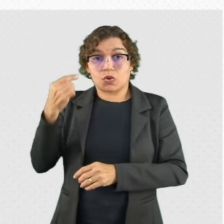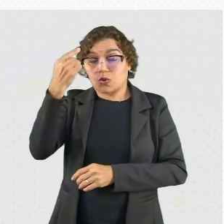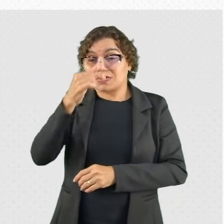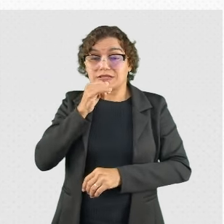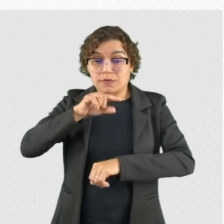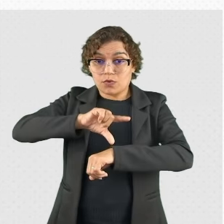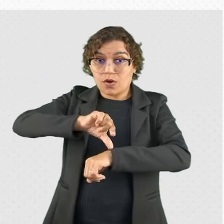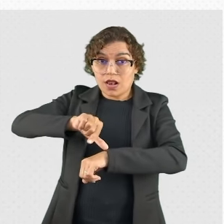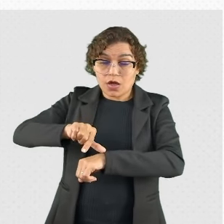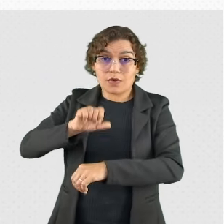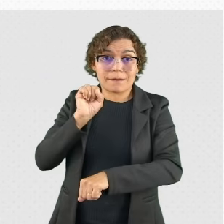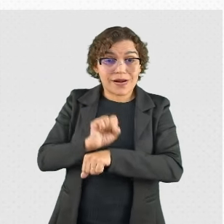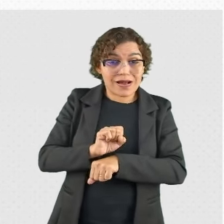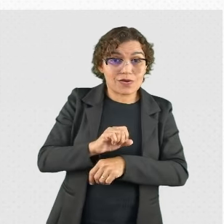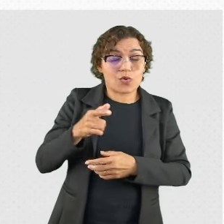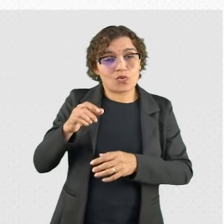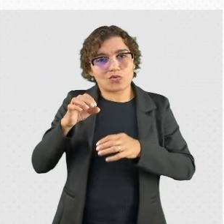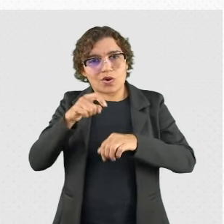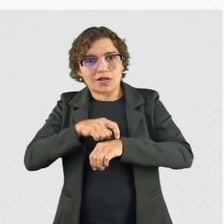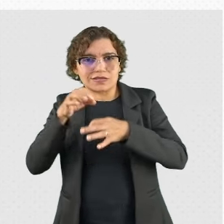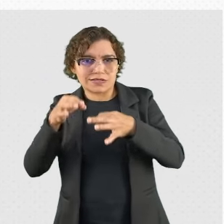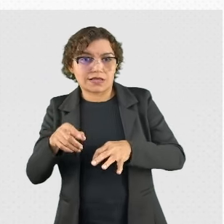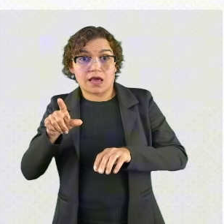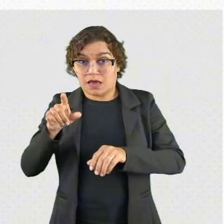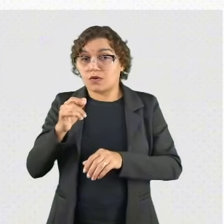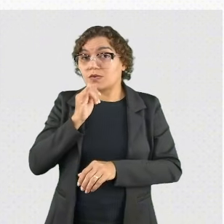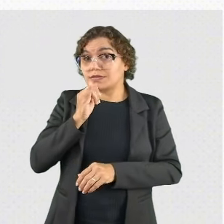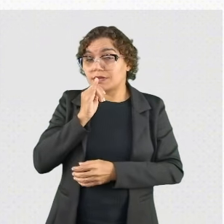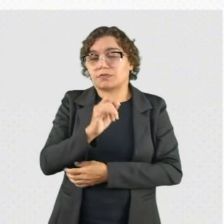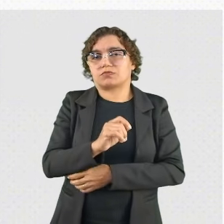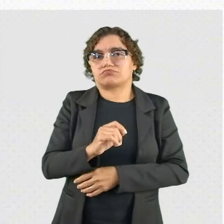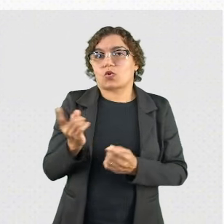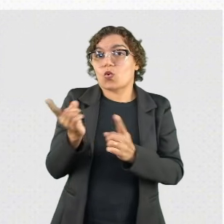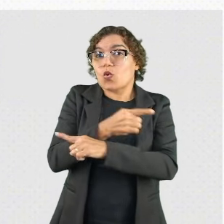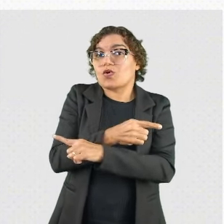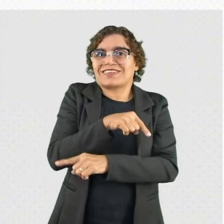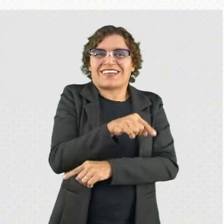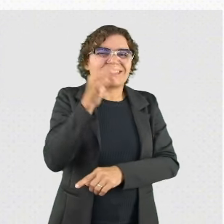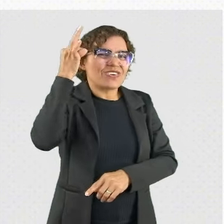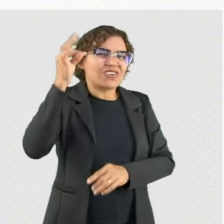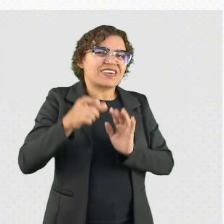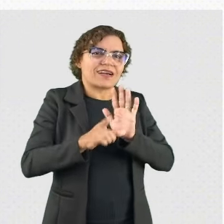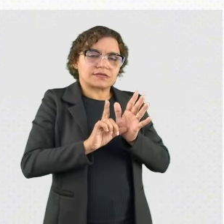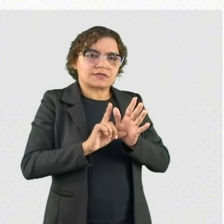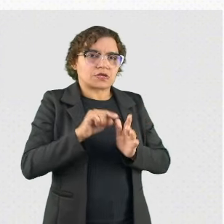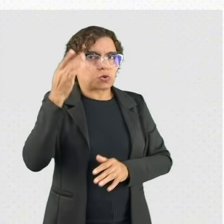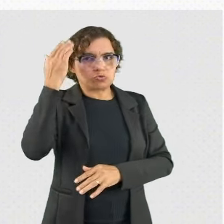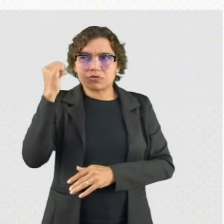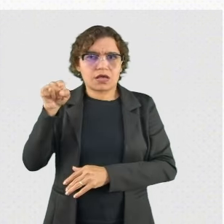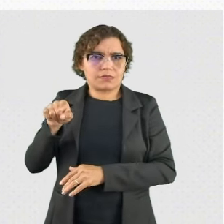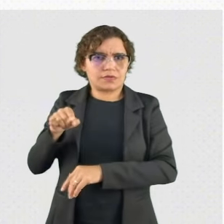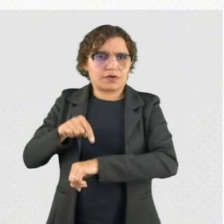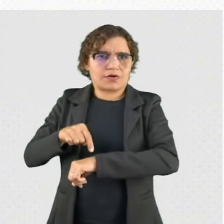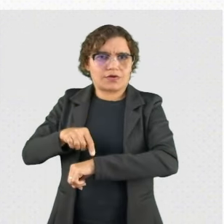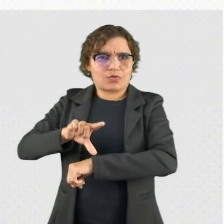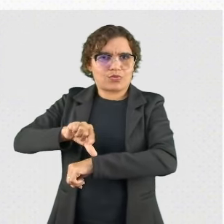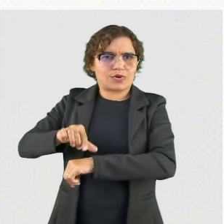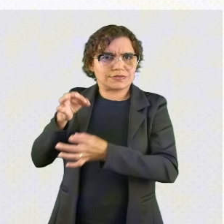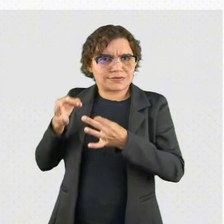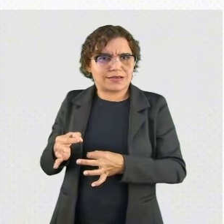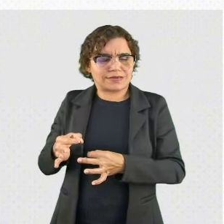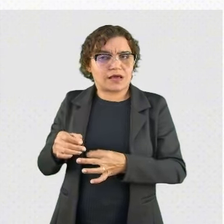hora correta, né? Então, aqui é um exemplo, né, contra aquela teoria. Ele não sabe que está na hora certa, né? Ele